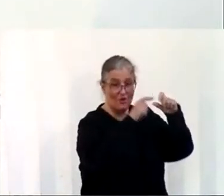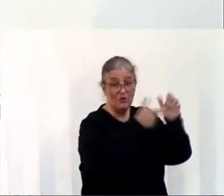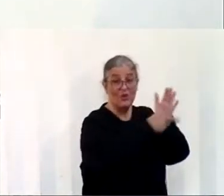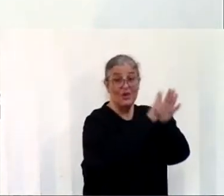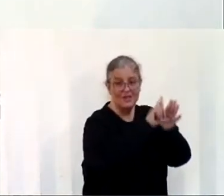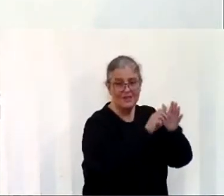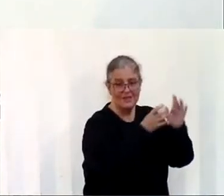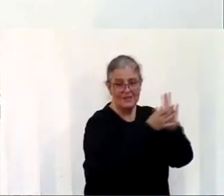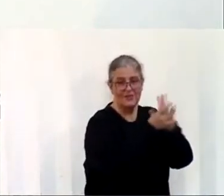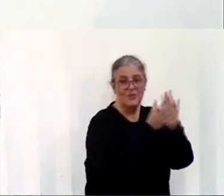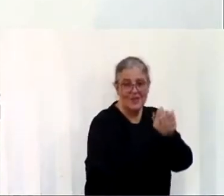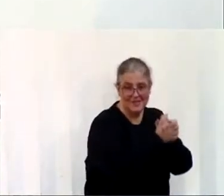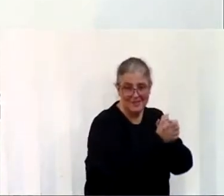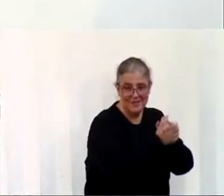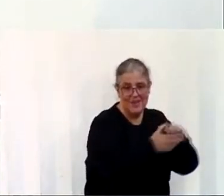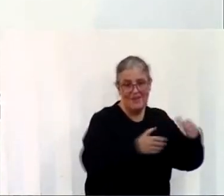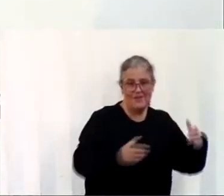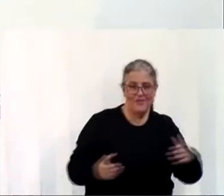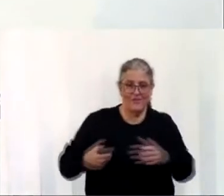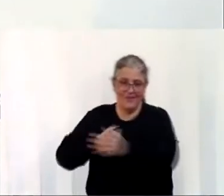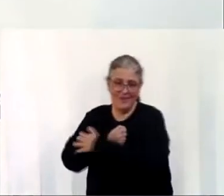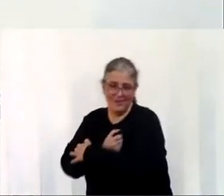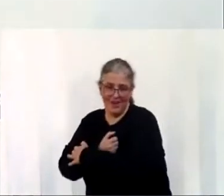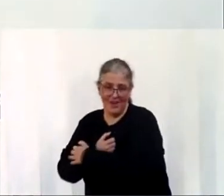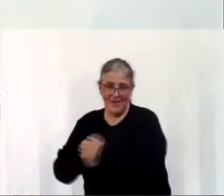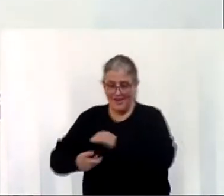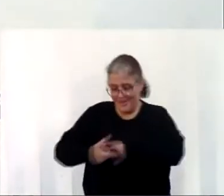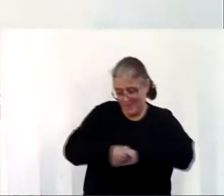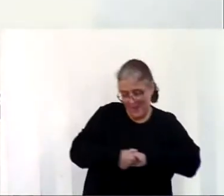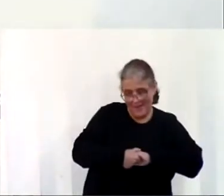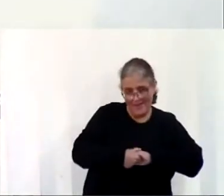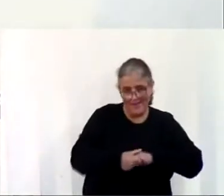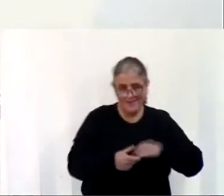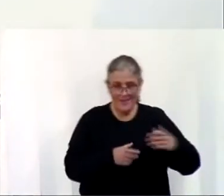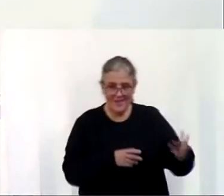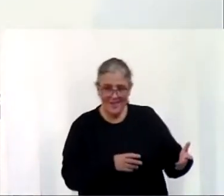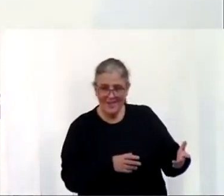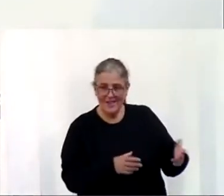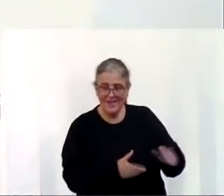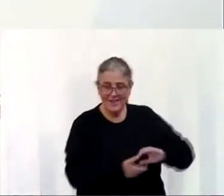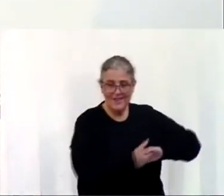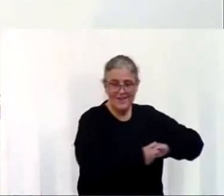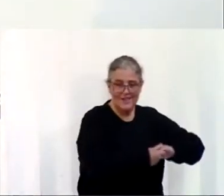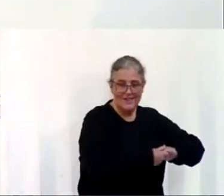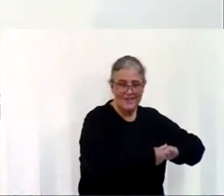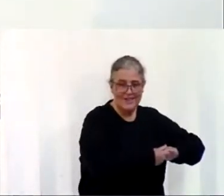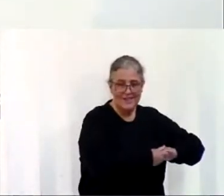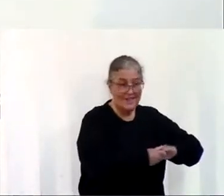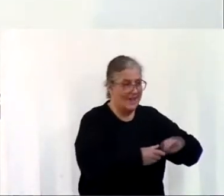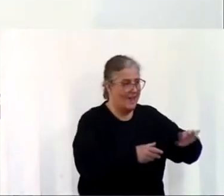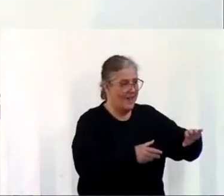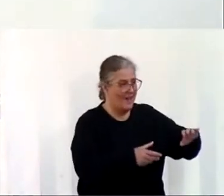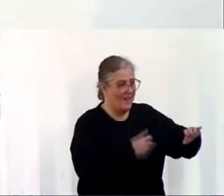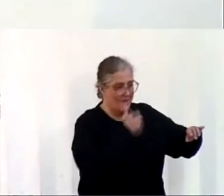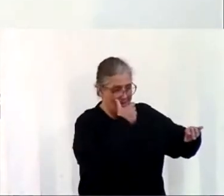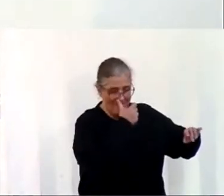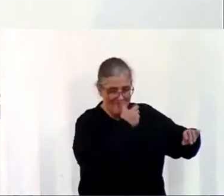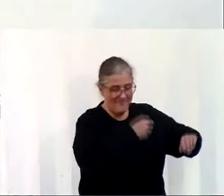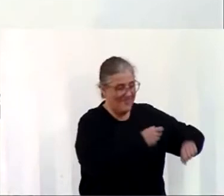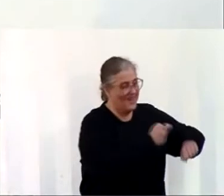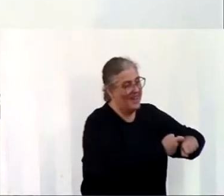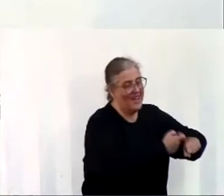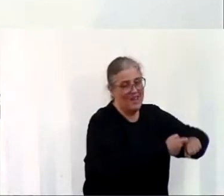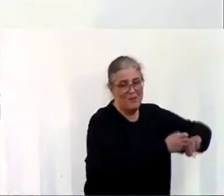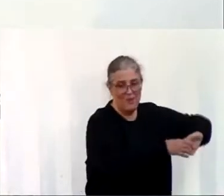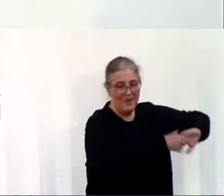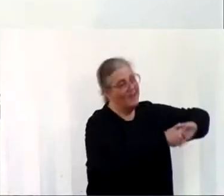querida, de amada, né? Dando a mão para que a noiva não escorregasse nas pedras, e a gente brincando ali até